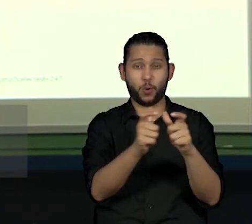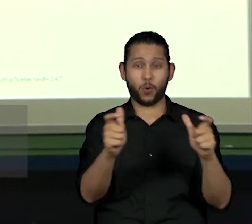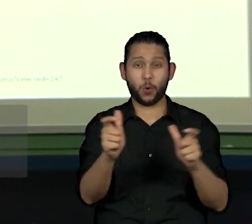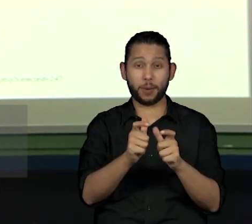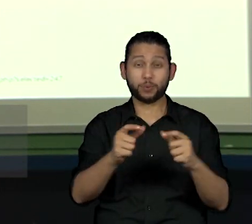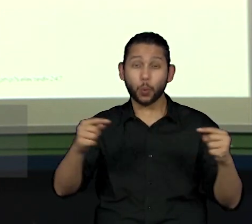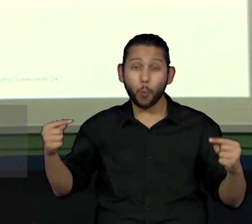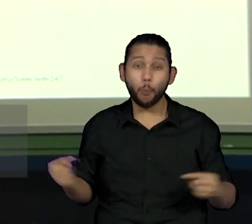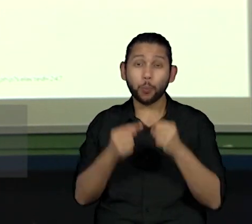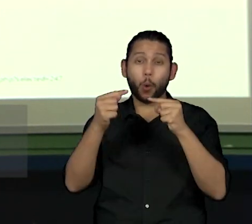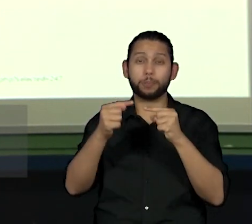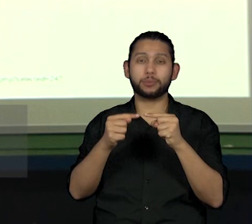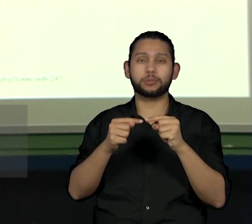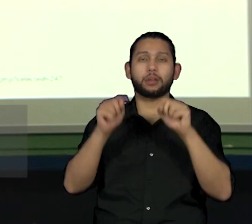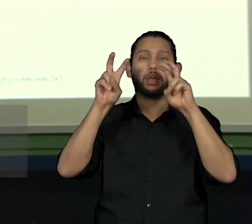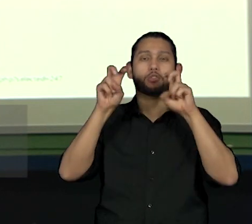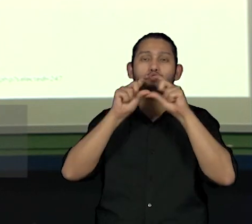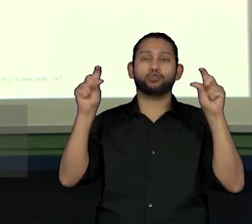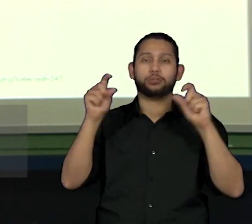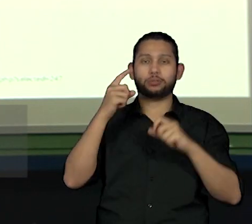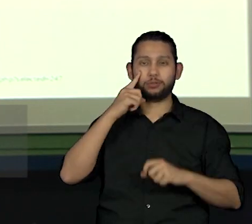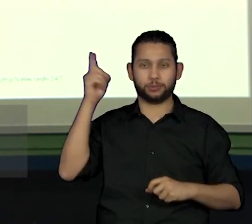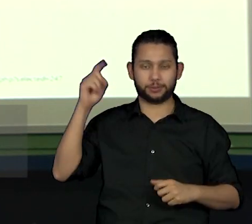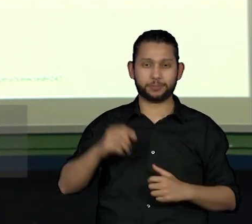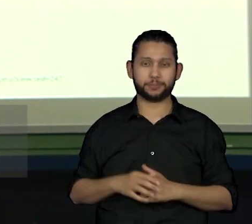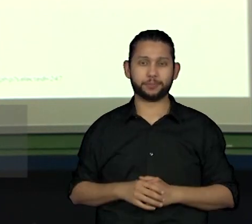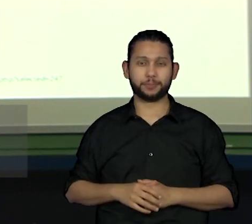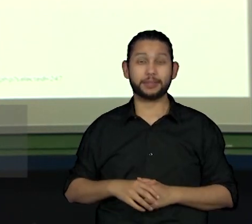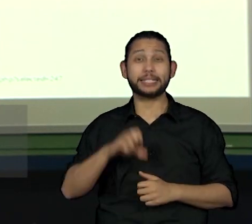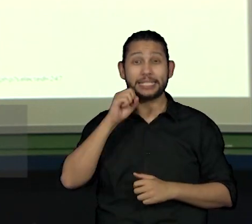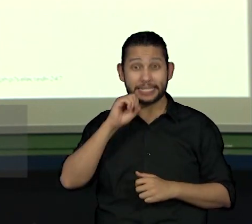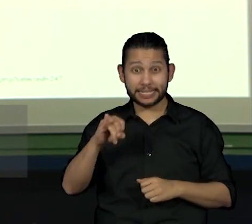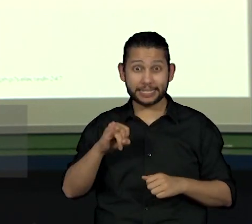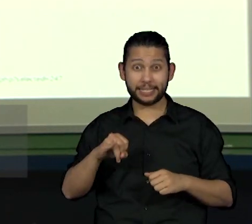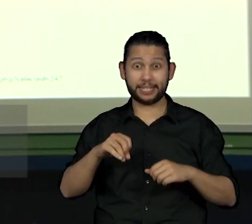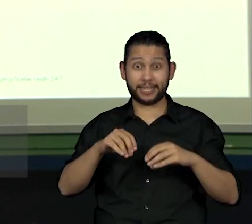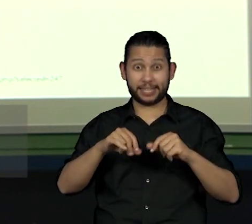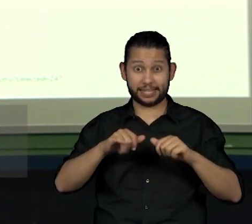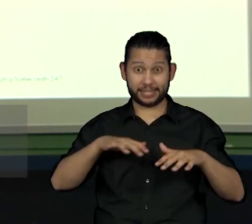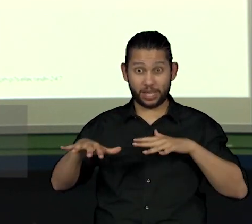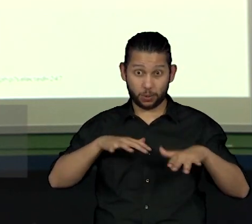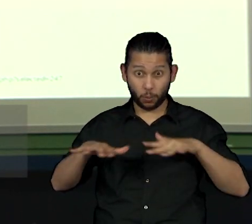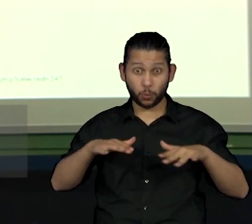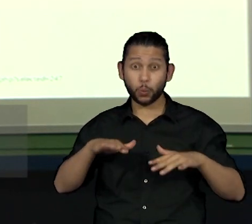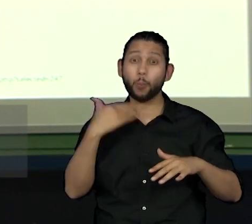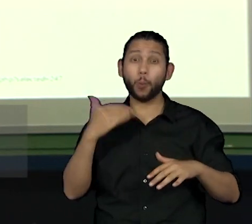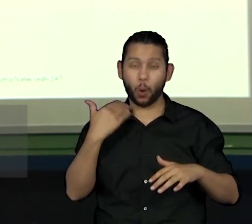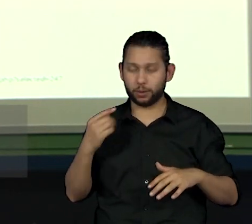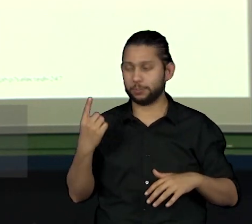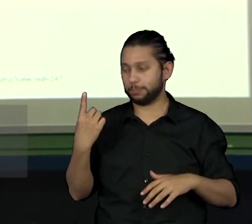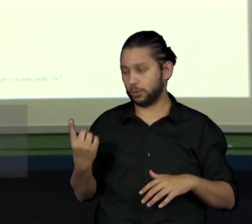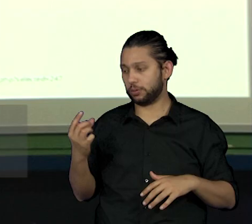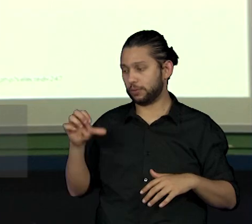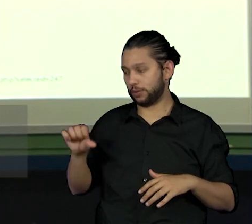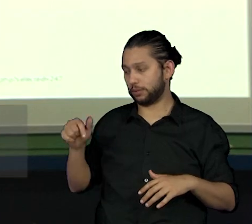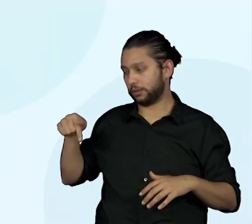título. Então vamos ler o título. Mortos em terremotos, de 1975 a